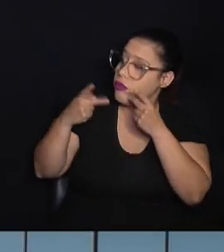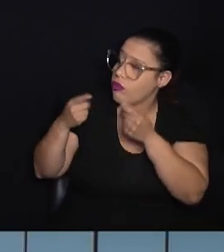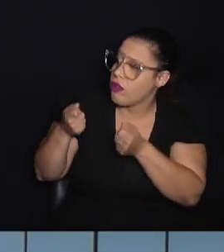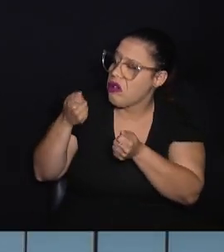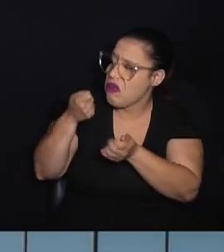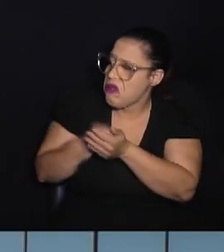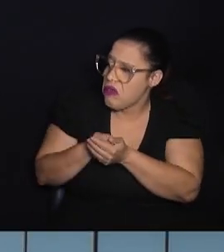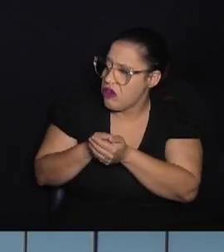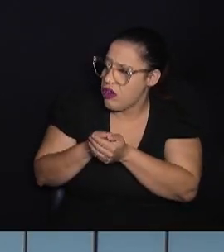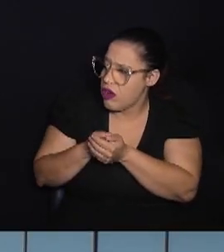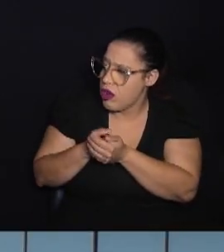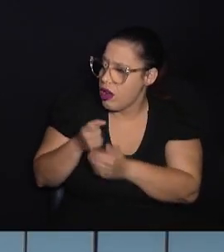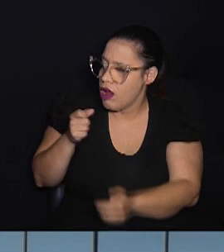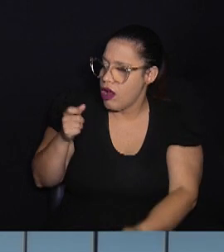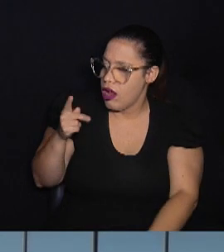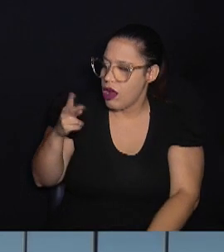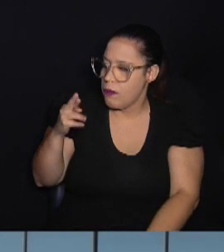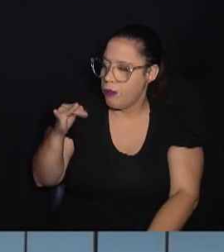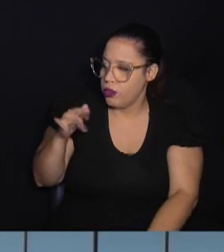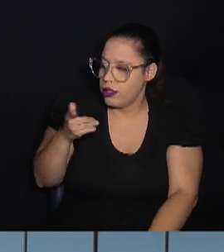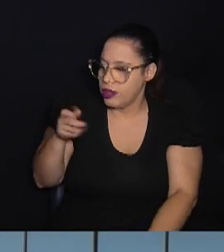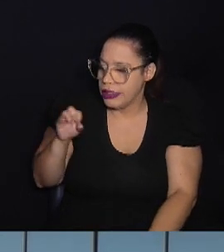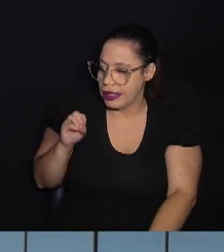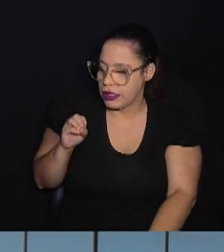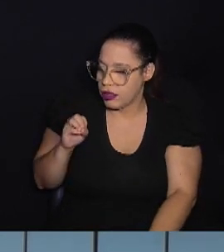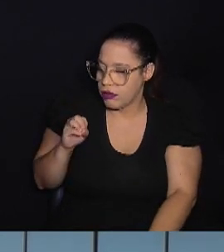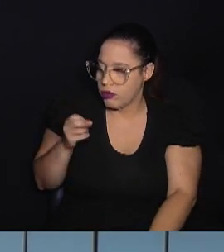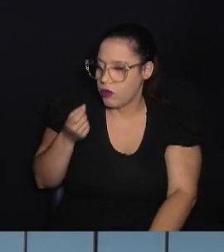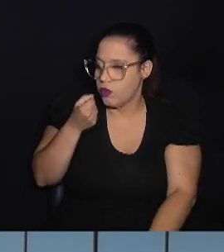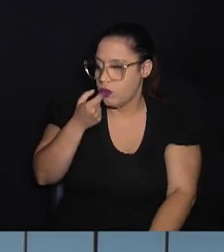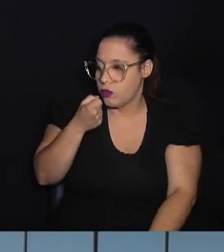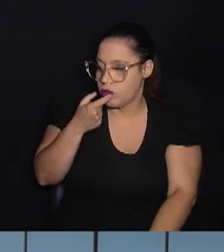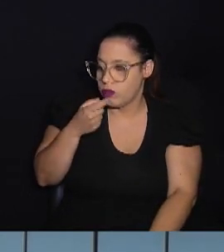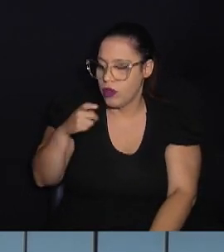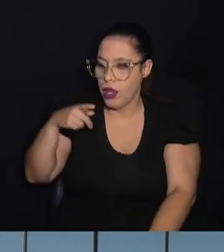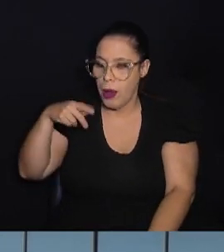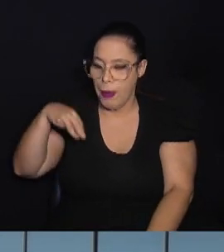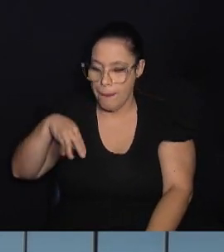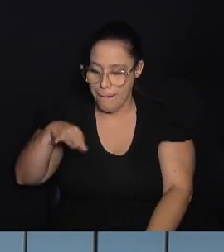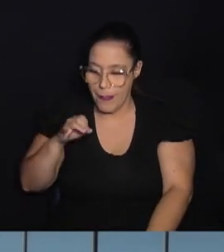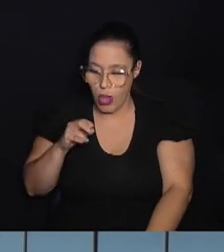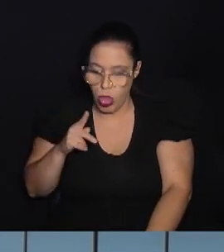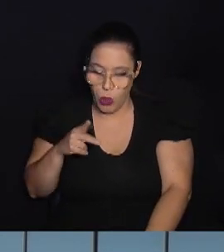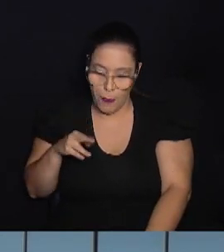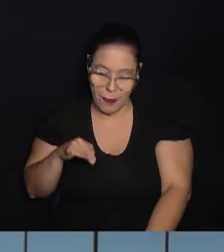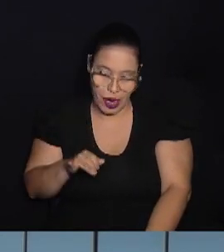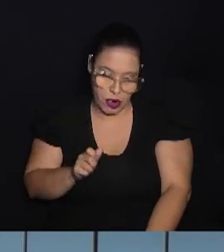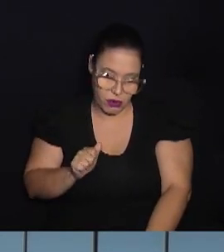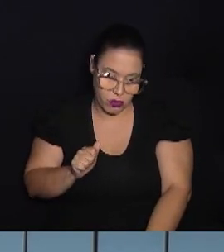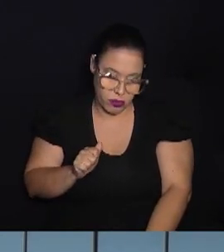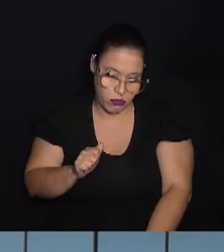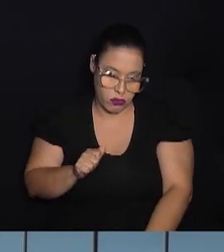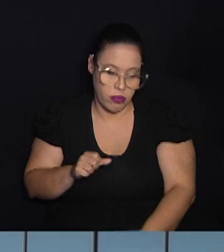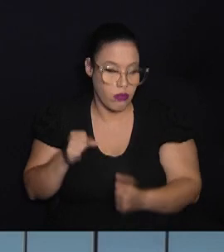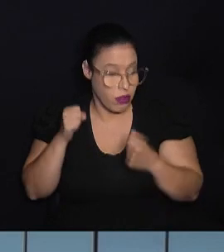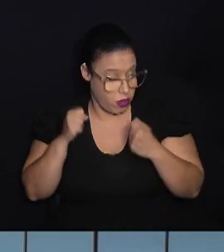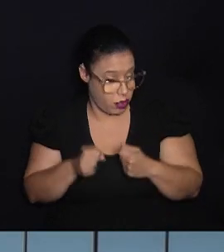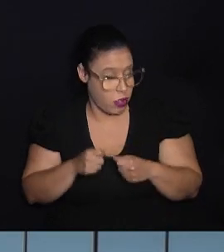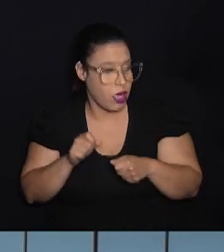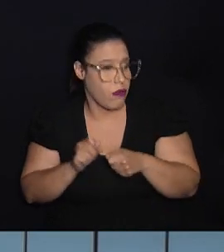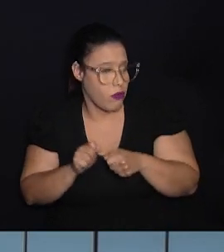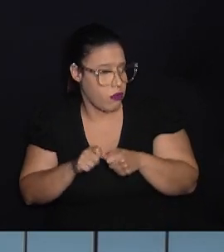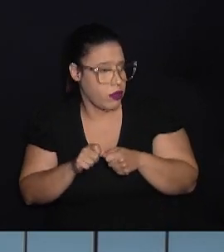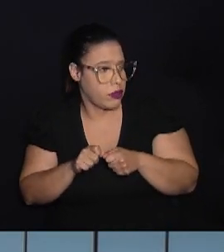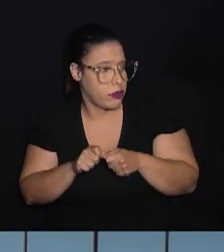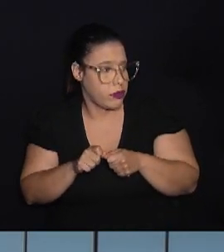da reposição hormonal. A mulher depois, né, começa a entrar na menopausa. Ela deve fazer essa reposição ou